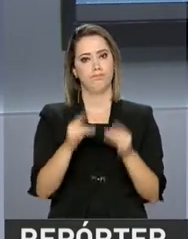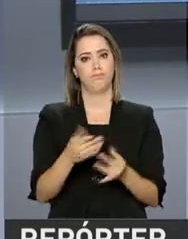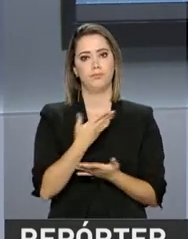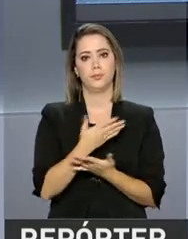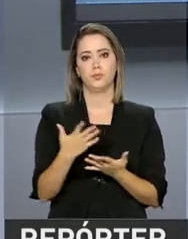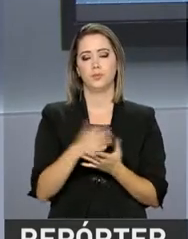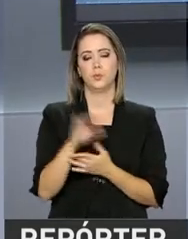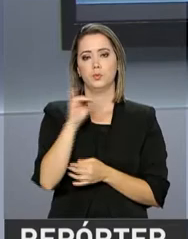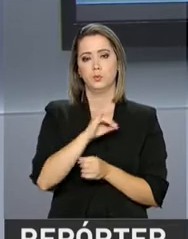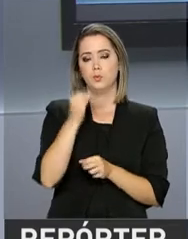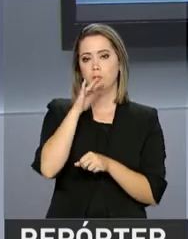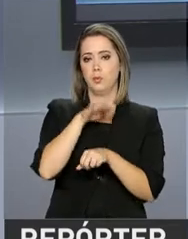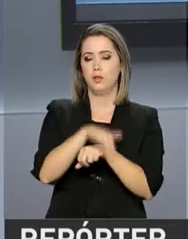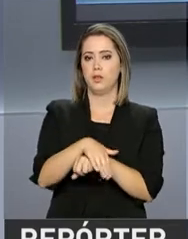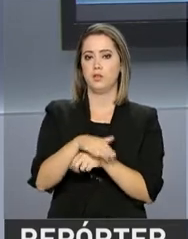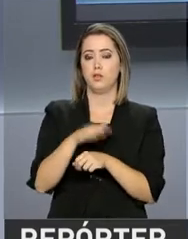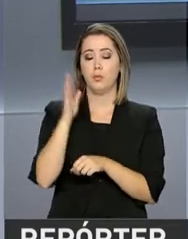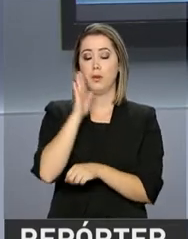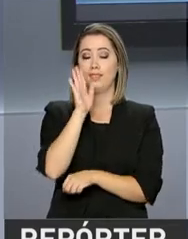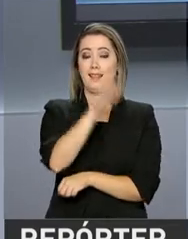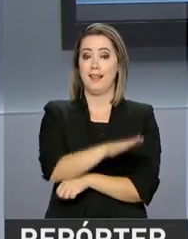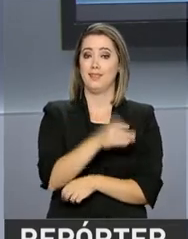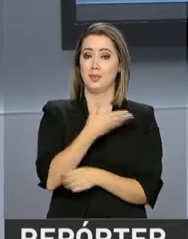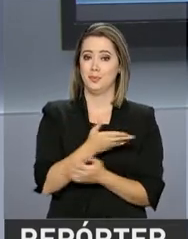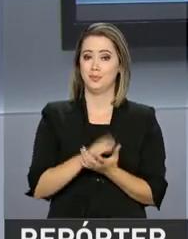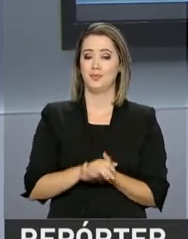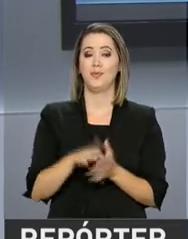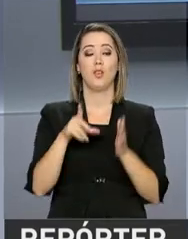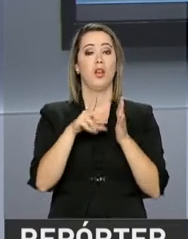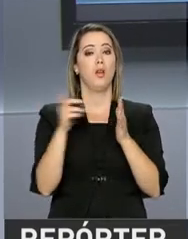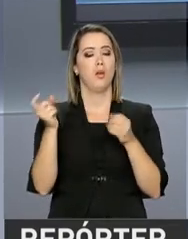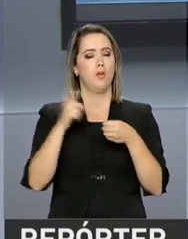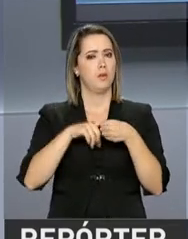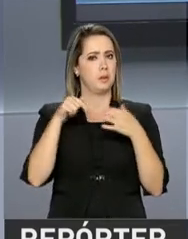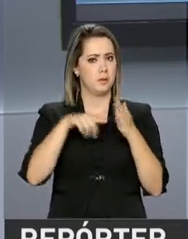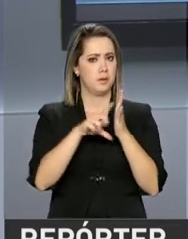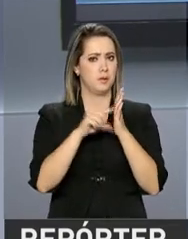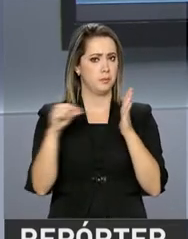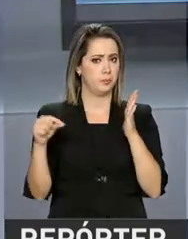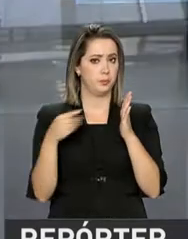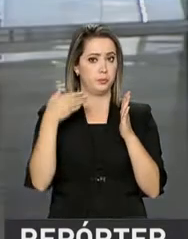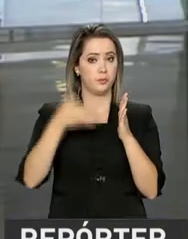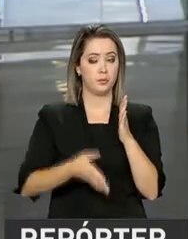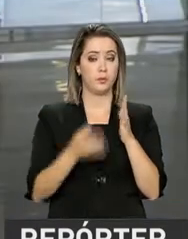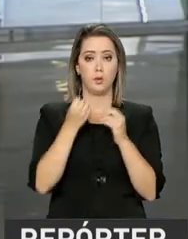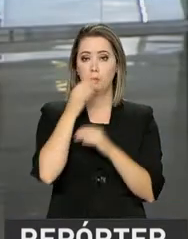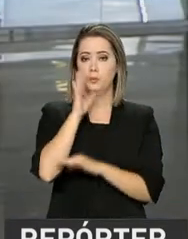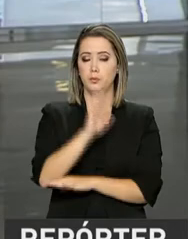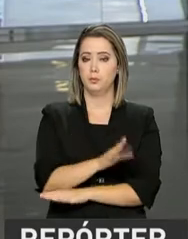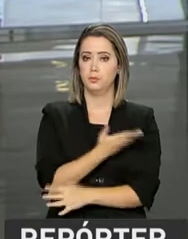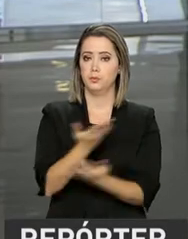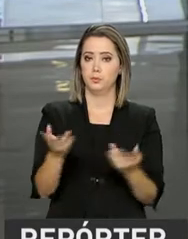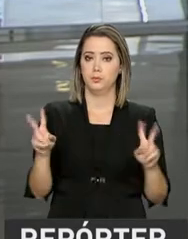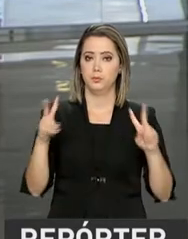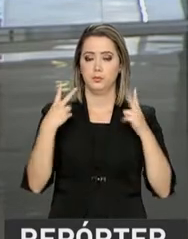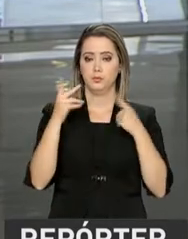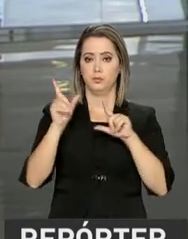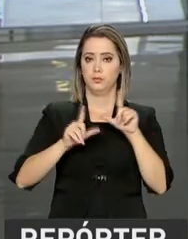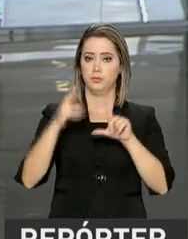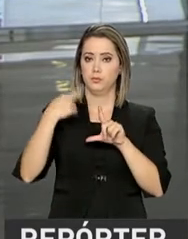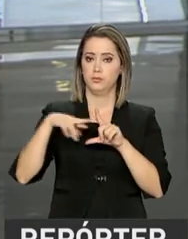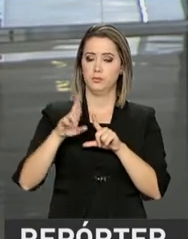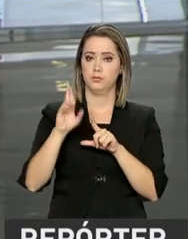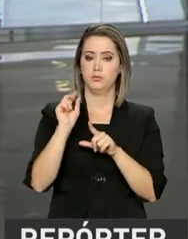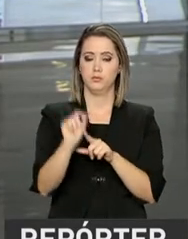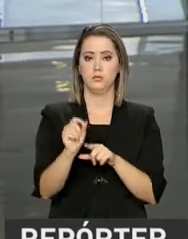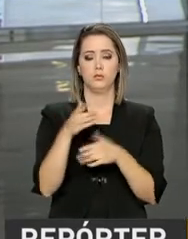paulo boa tarde mais uma vez votamos aqui do palácio do planalto à tarde roberto do a trajetos nos assistem na tv nbr